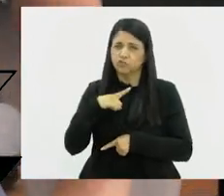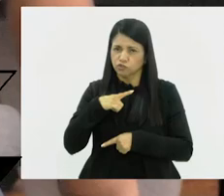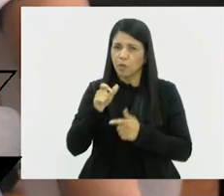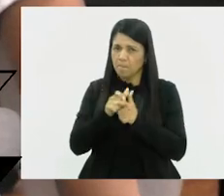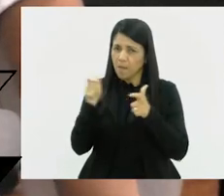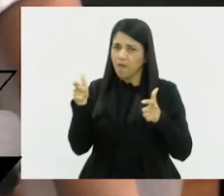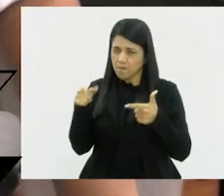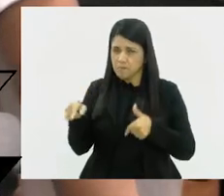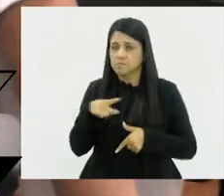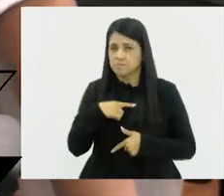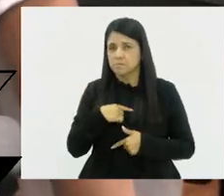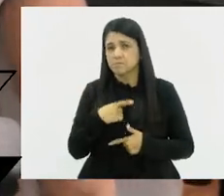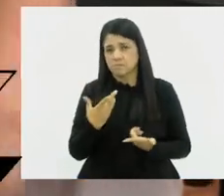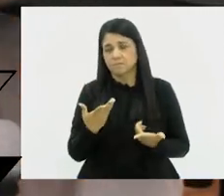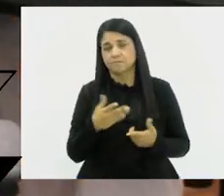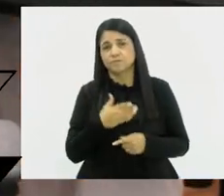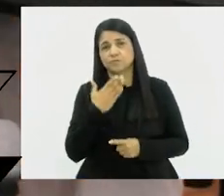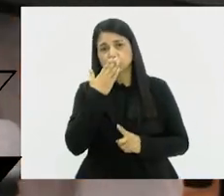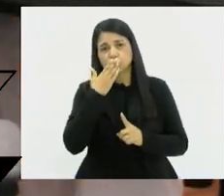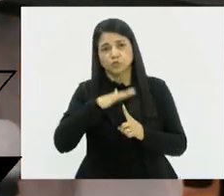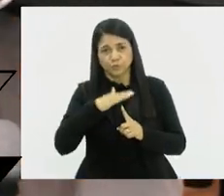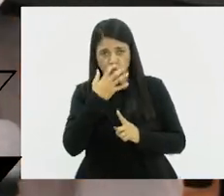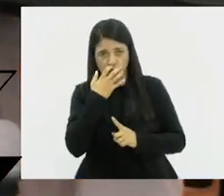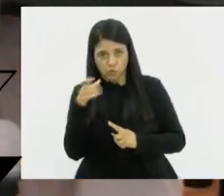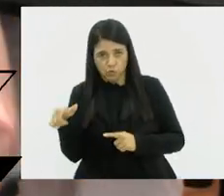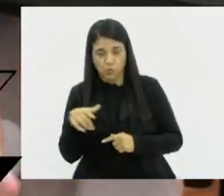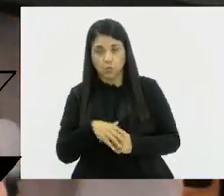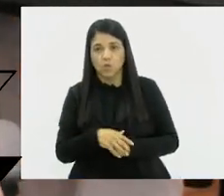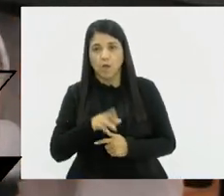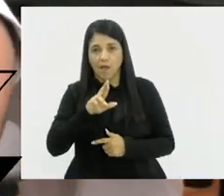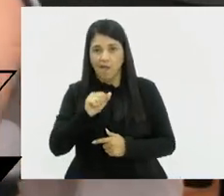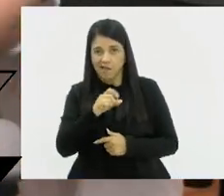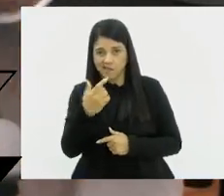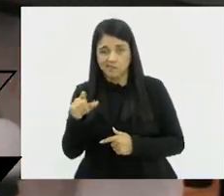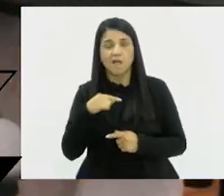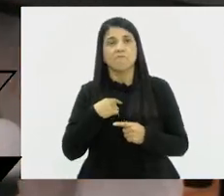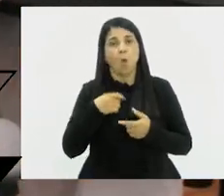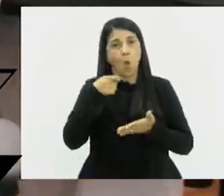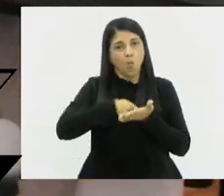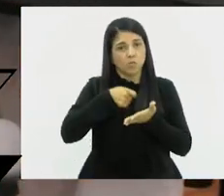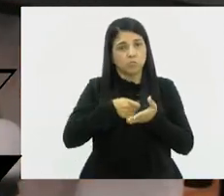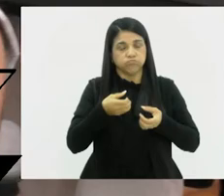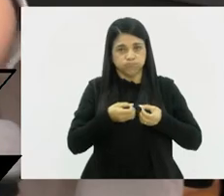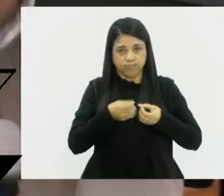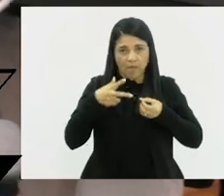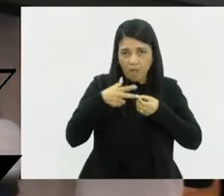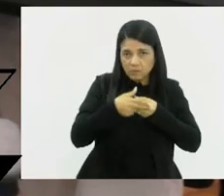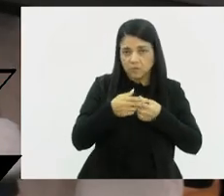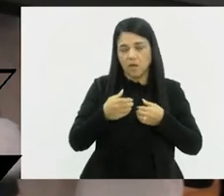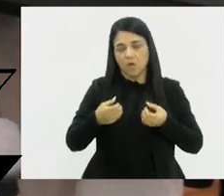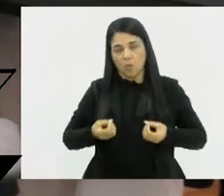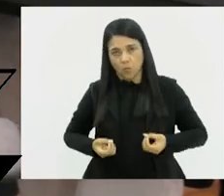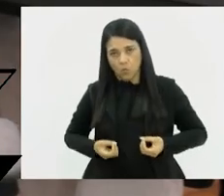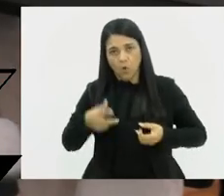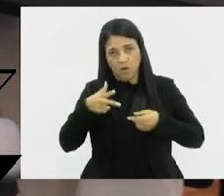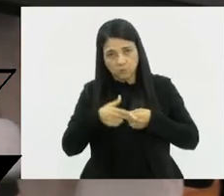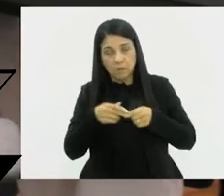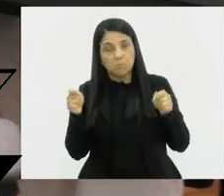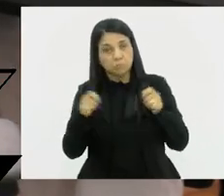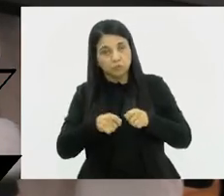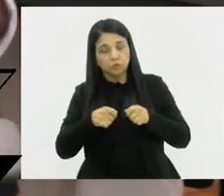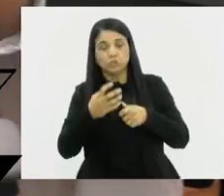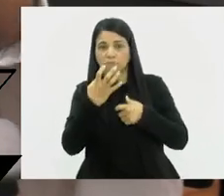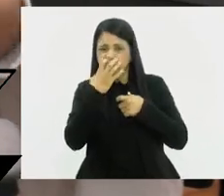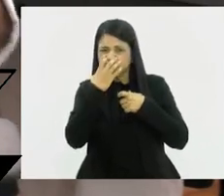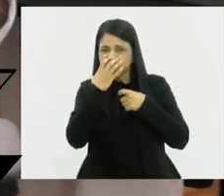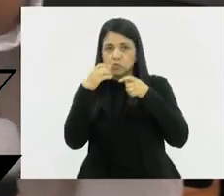realmente. E aí foi feita a questão da obrigatoriedade de castrar os animais, de usar a focinheira, que a gente não podia ter o banho de sol dos animais.